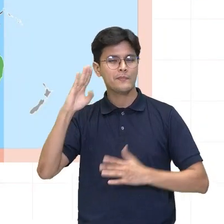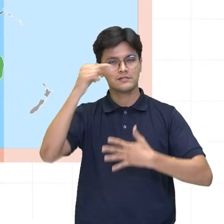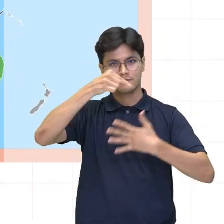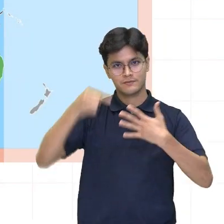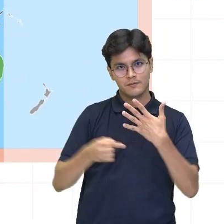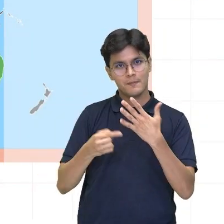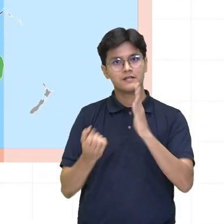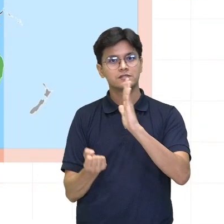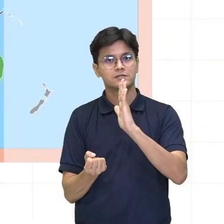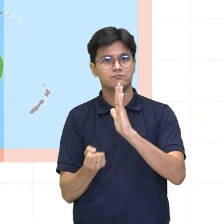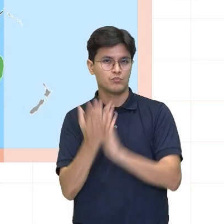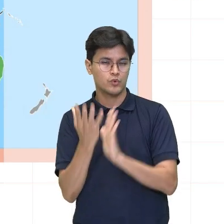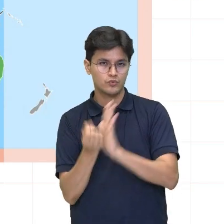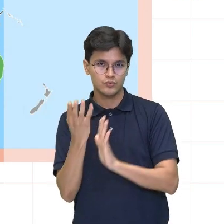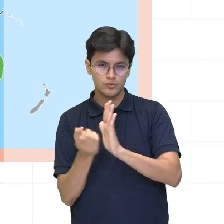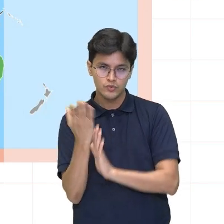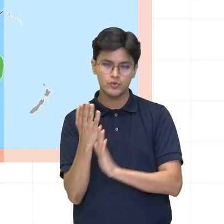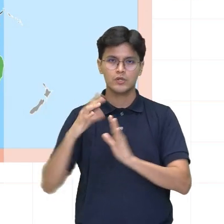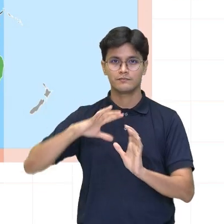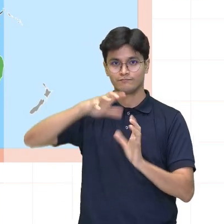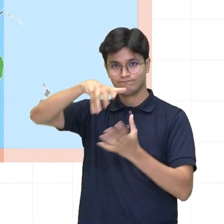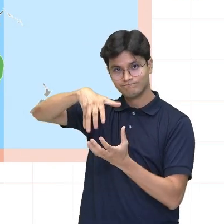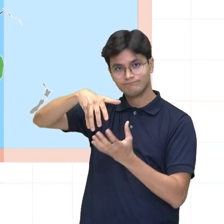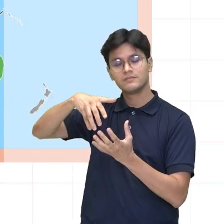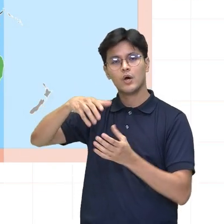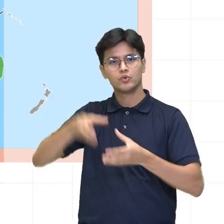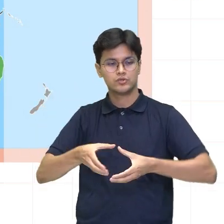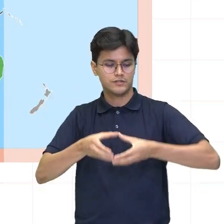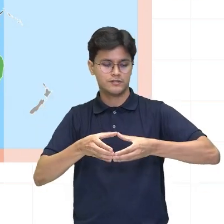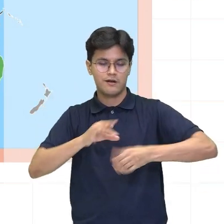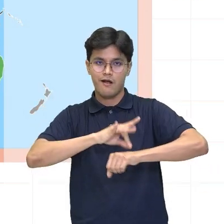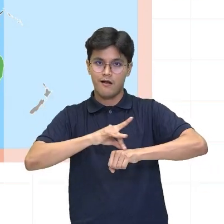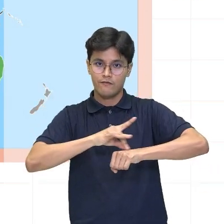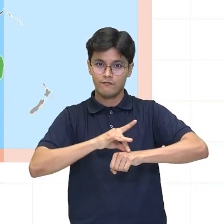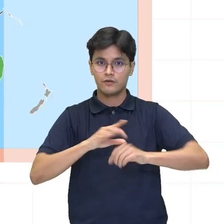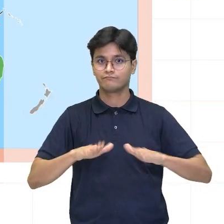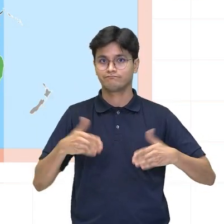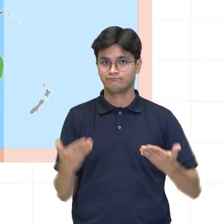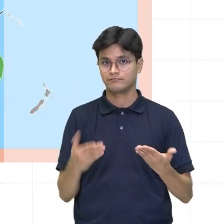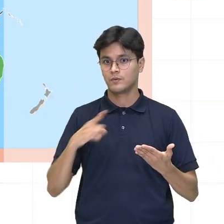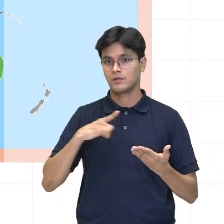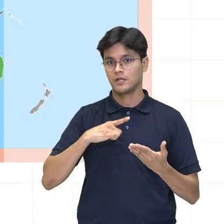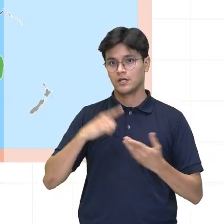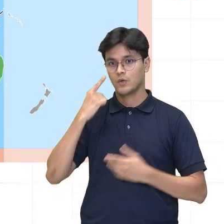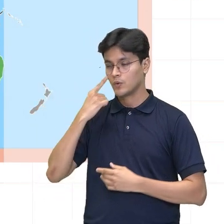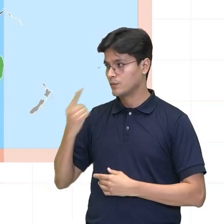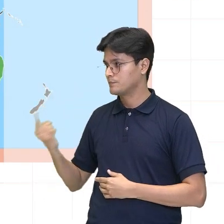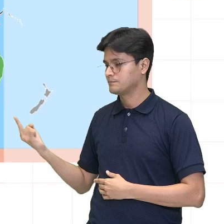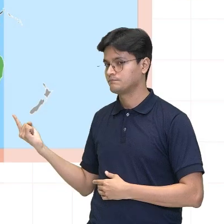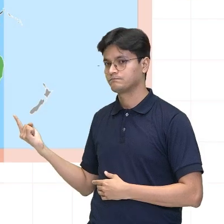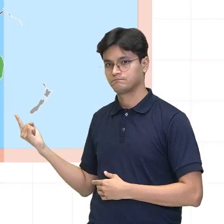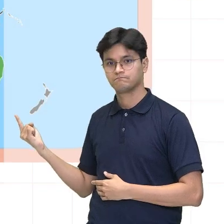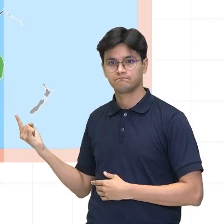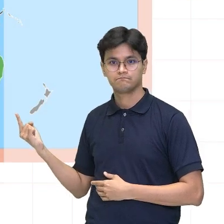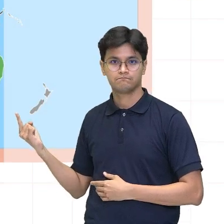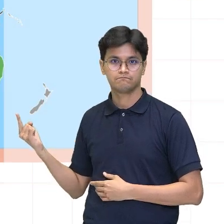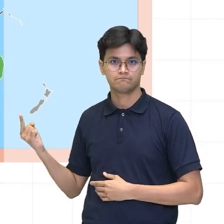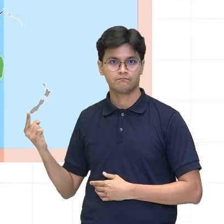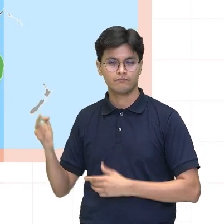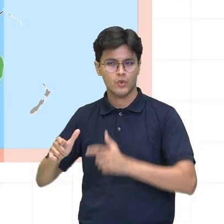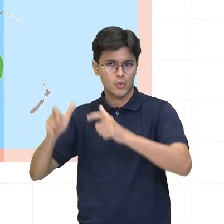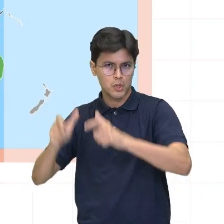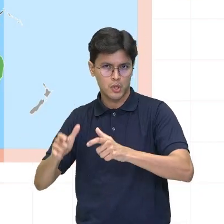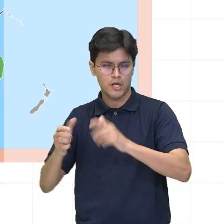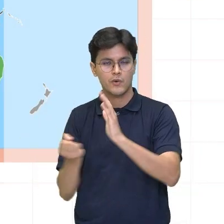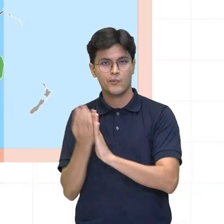produtores mundiais de carvão mineral. Então, nós temos aí quem é que produz, né, essa fonte de energia. Nós